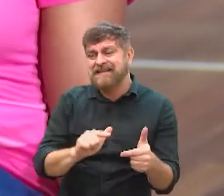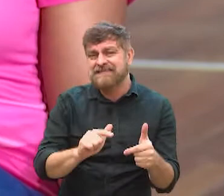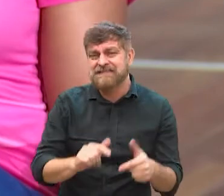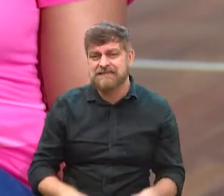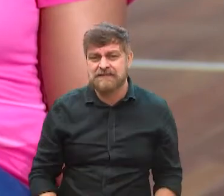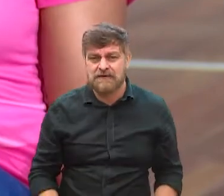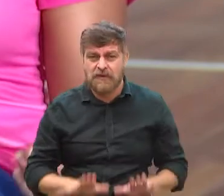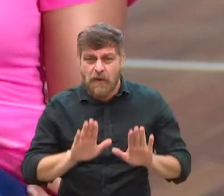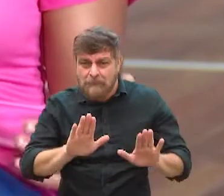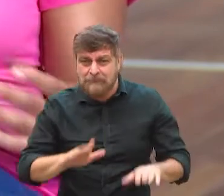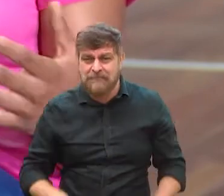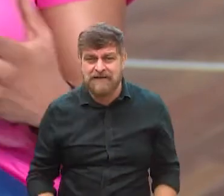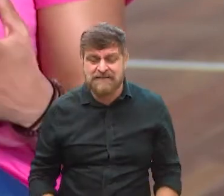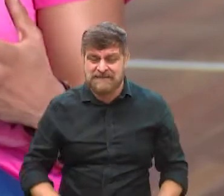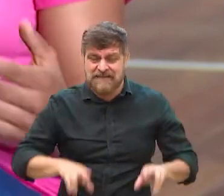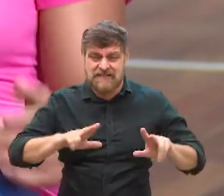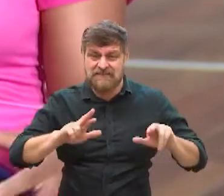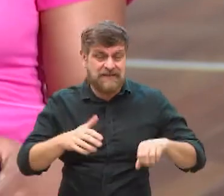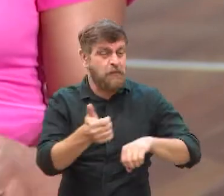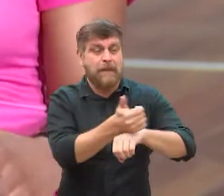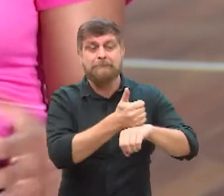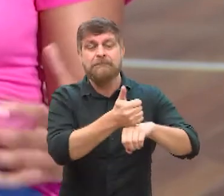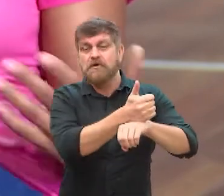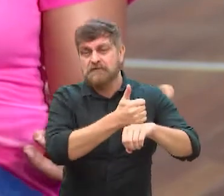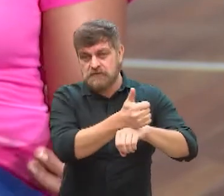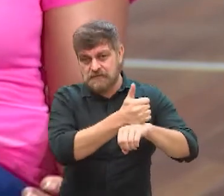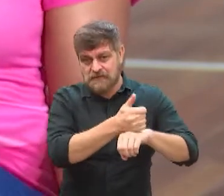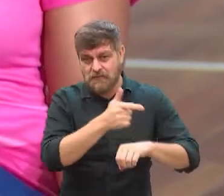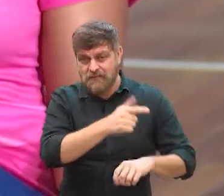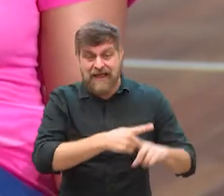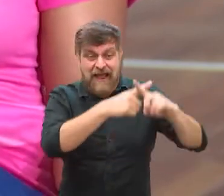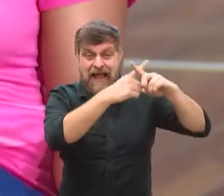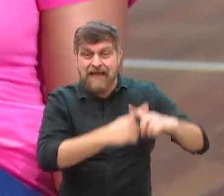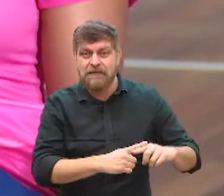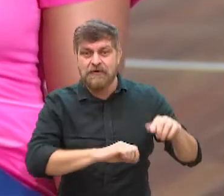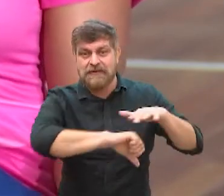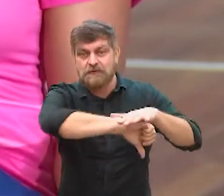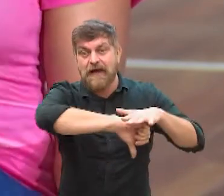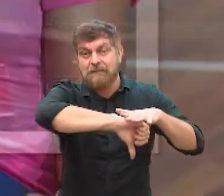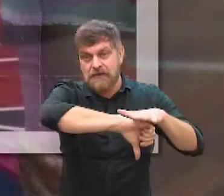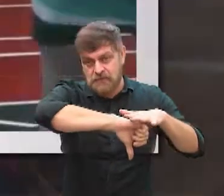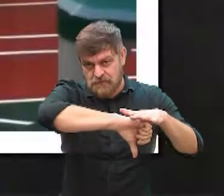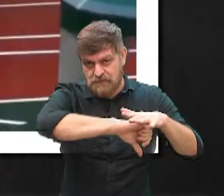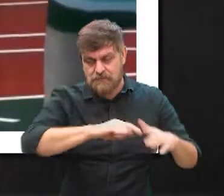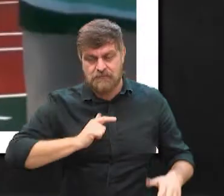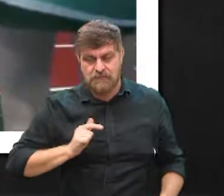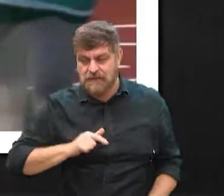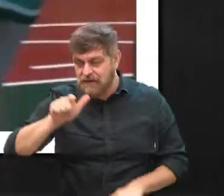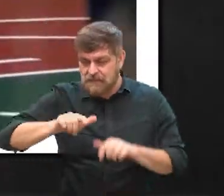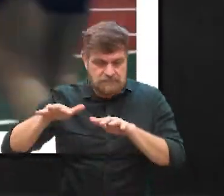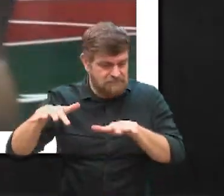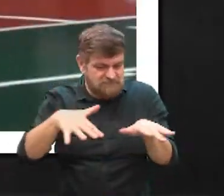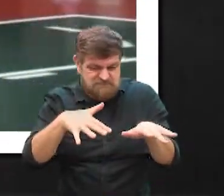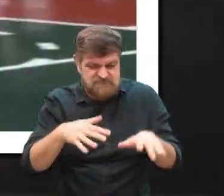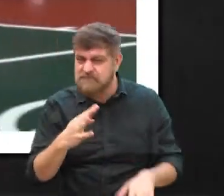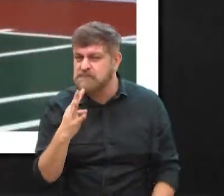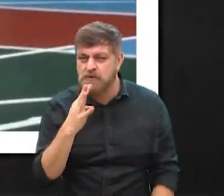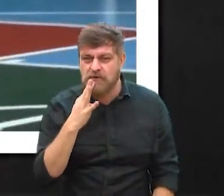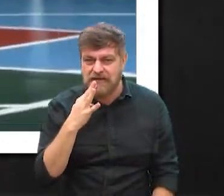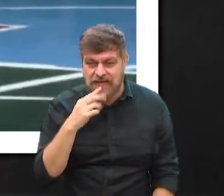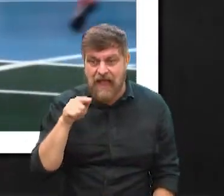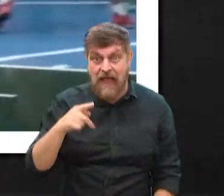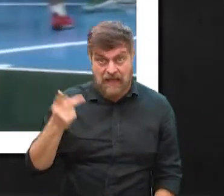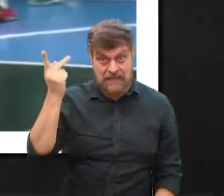não é o nível profissional, né? São os campeonatos mais amadores. Então a visibilidade não é tão grande quanto